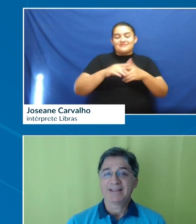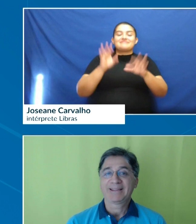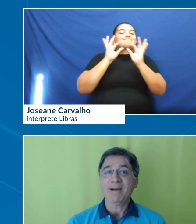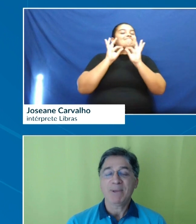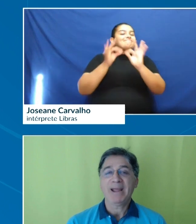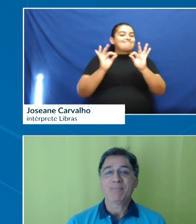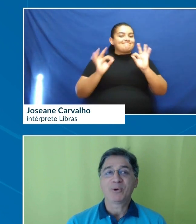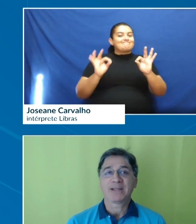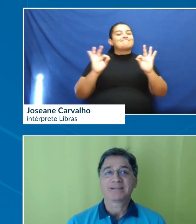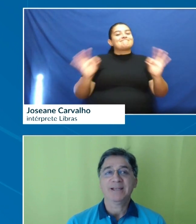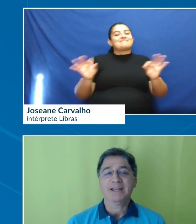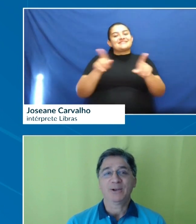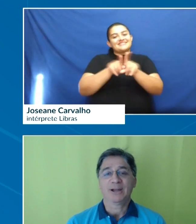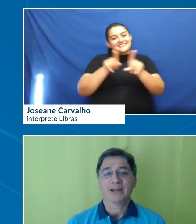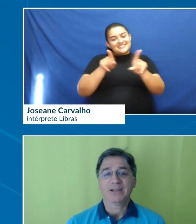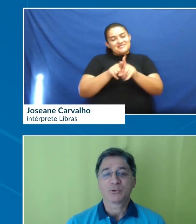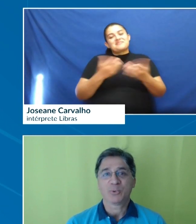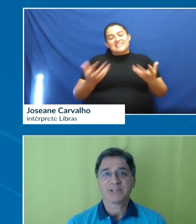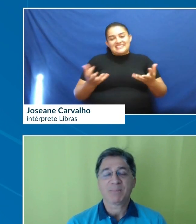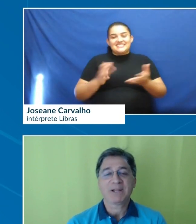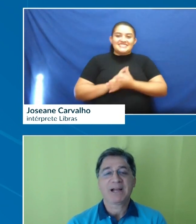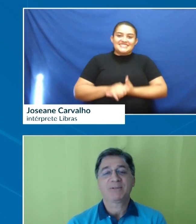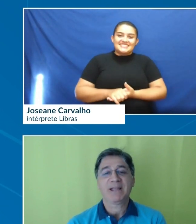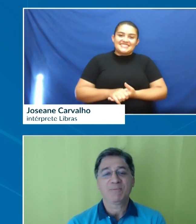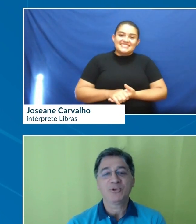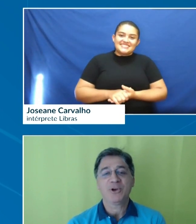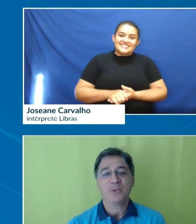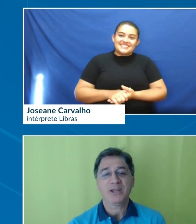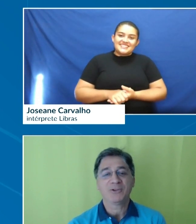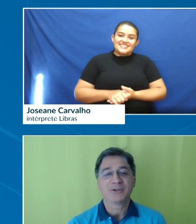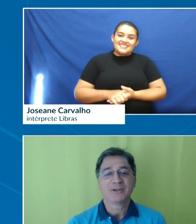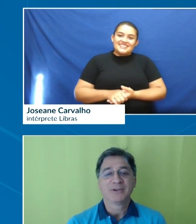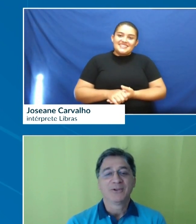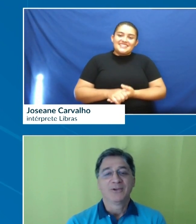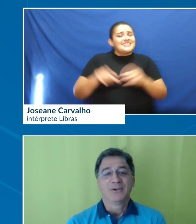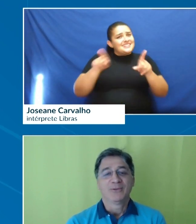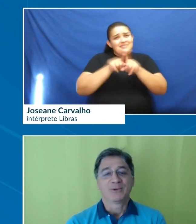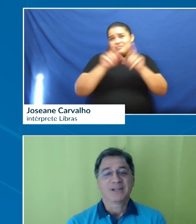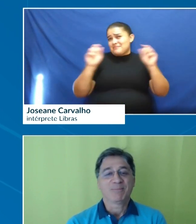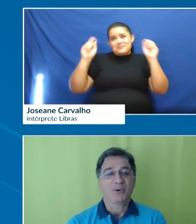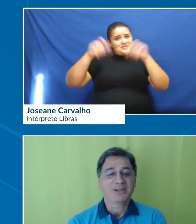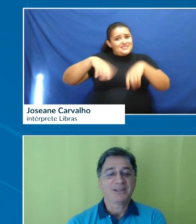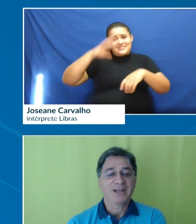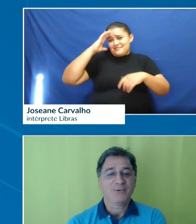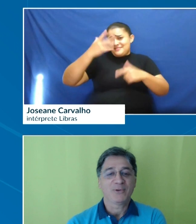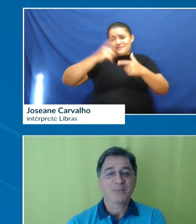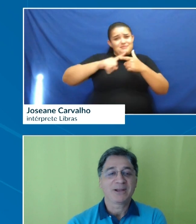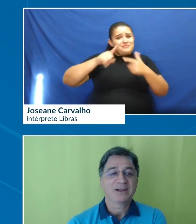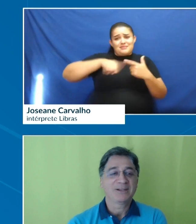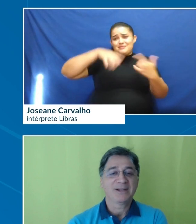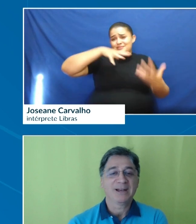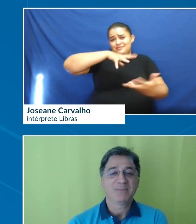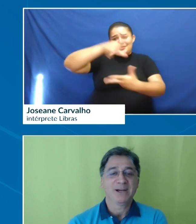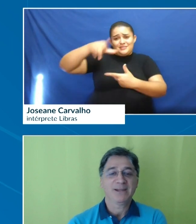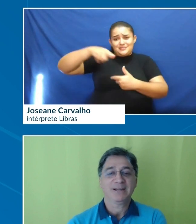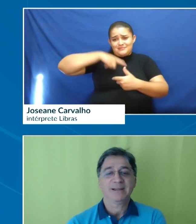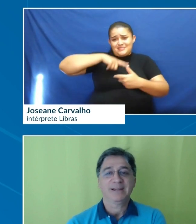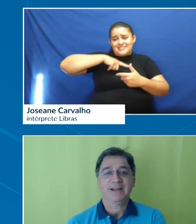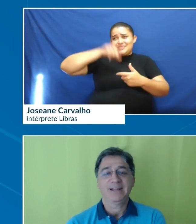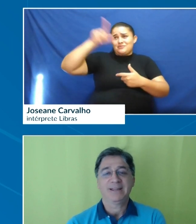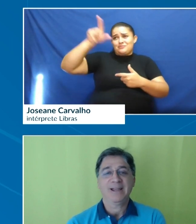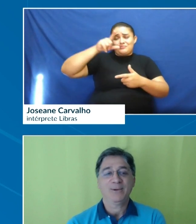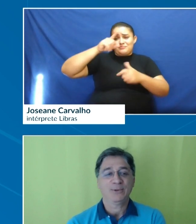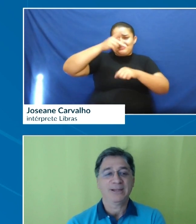Sim, também, porque assim, isso pode ser aplicado até mundialmente. Você pode ter um fabricante na